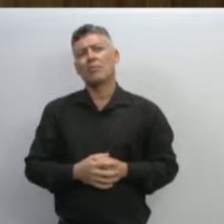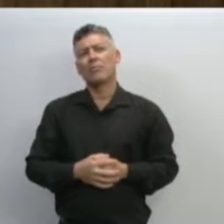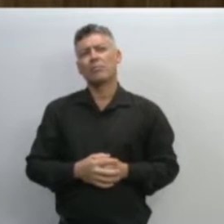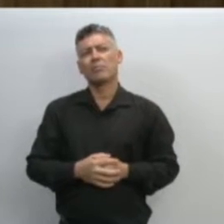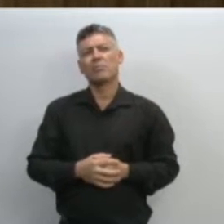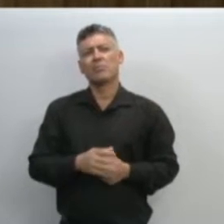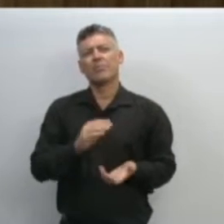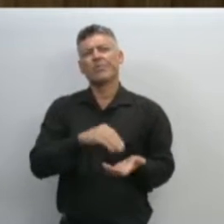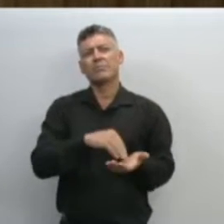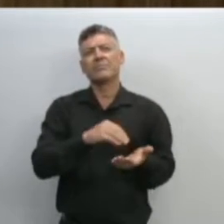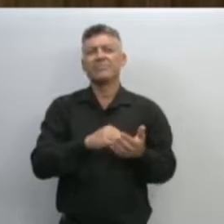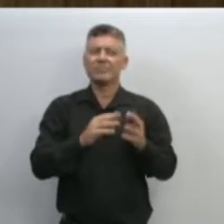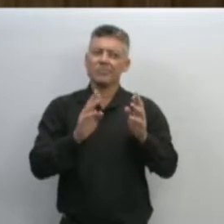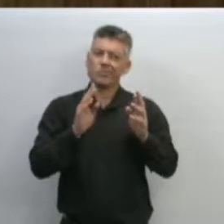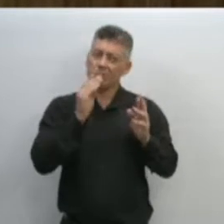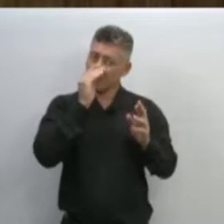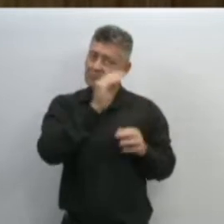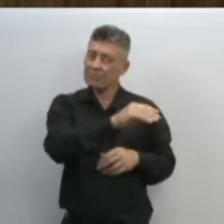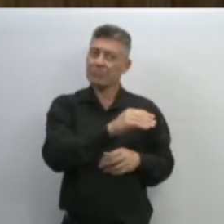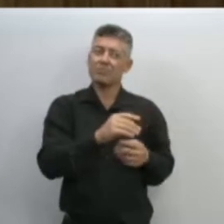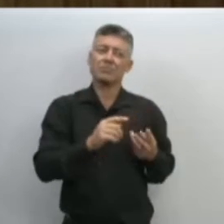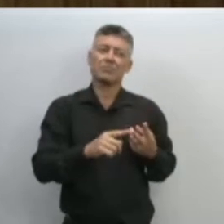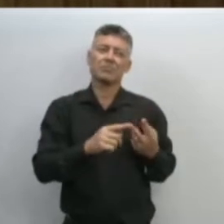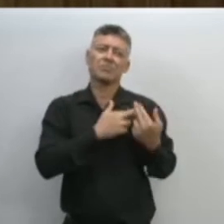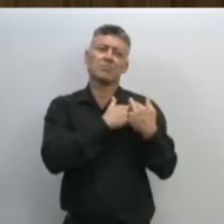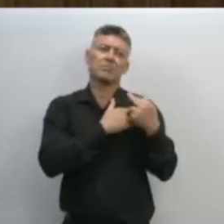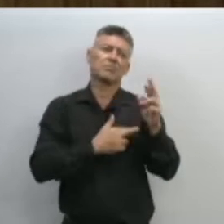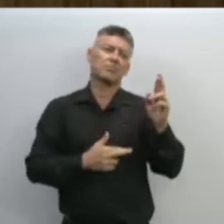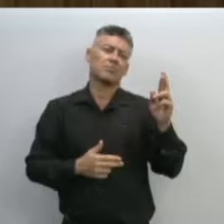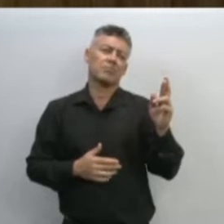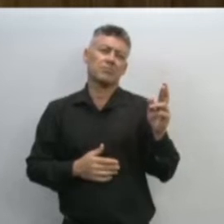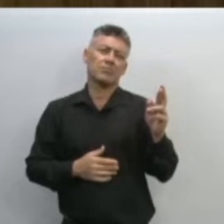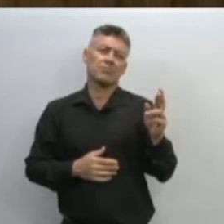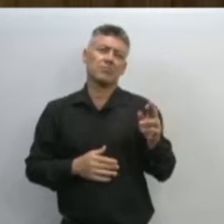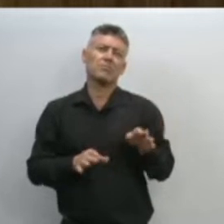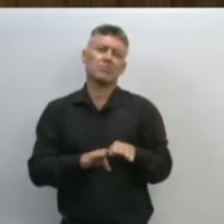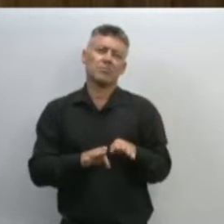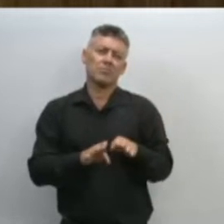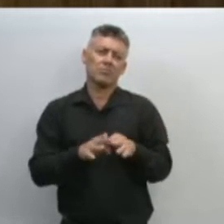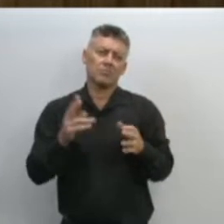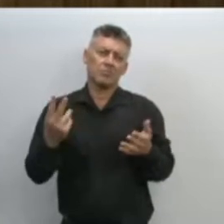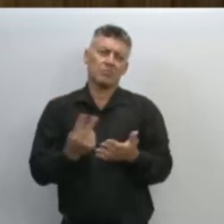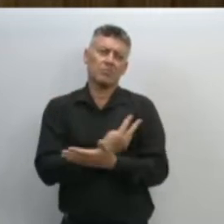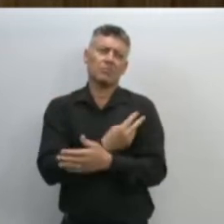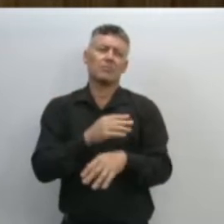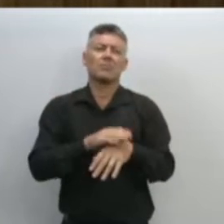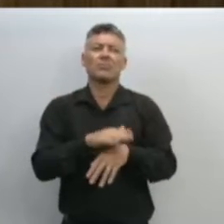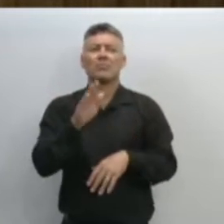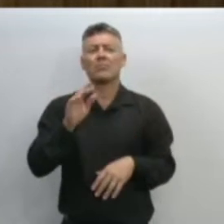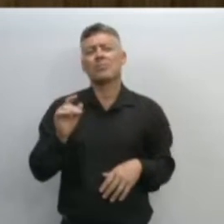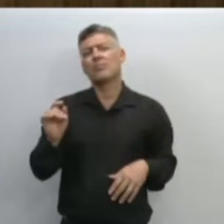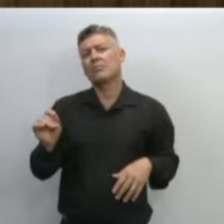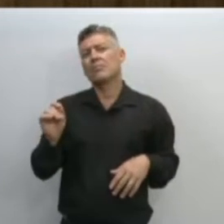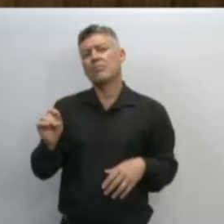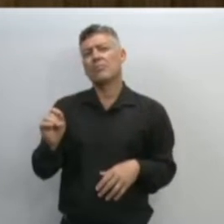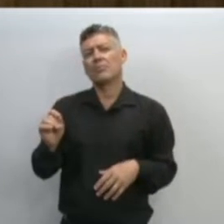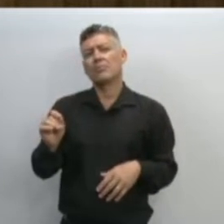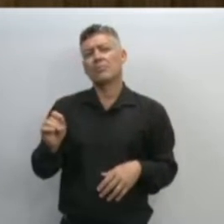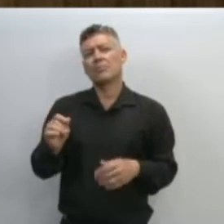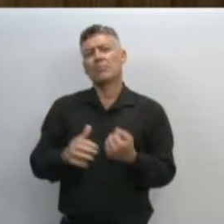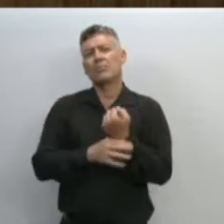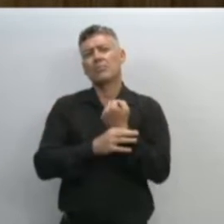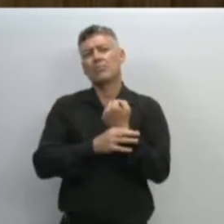É uma falta de respeito, é uma irresponsabilidade, mas é uma irresponsabilidade maior ainda, vereador Eribaldo, do